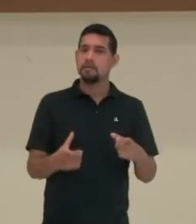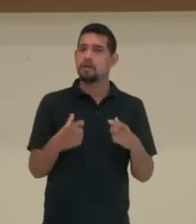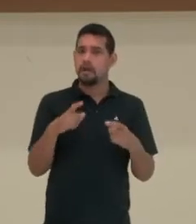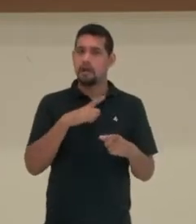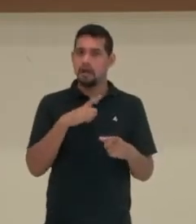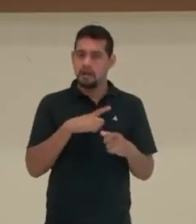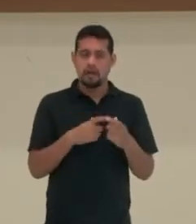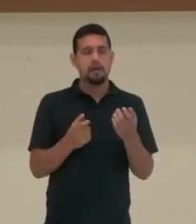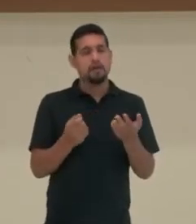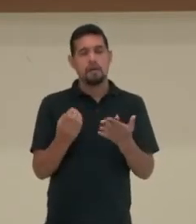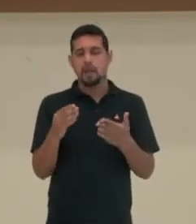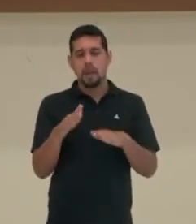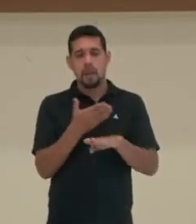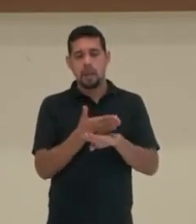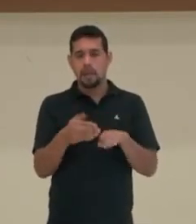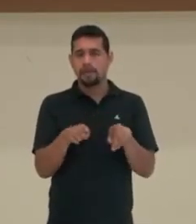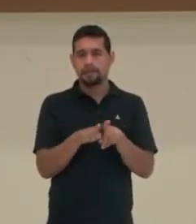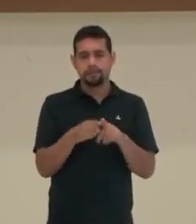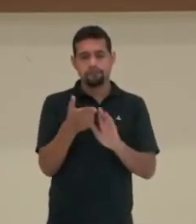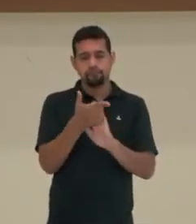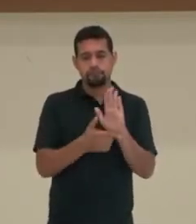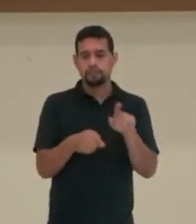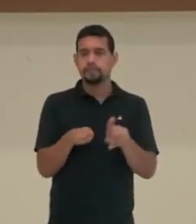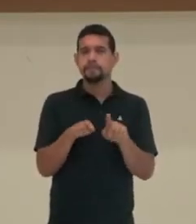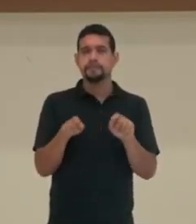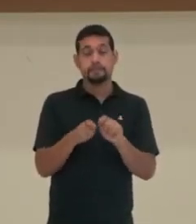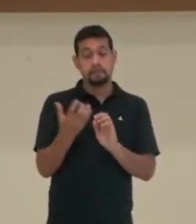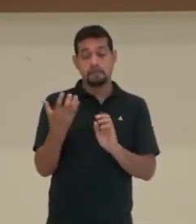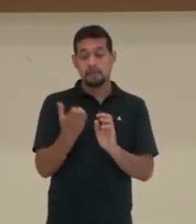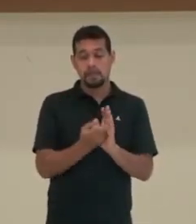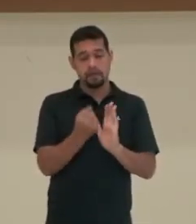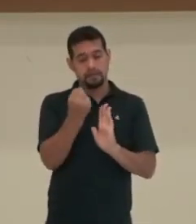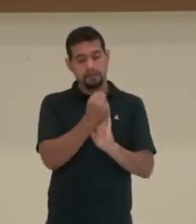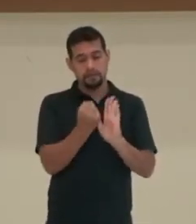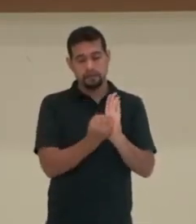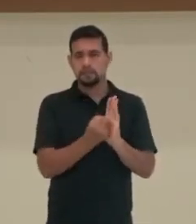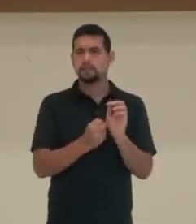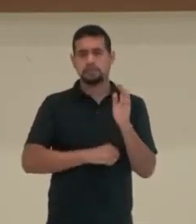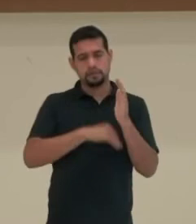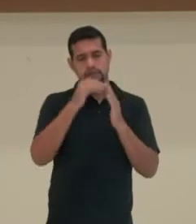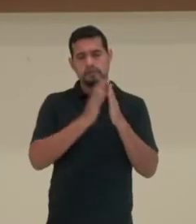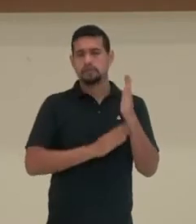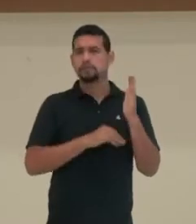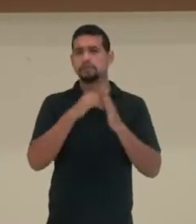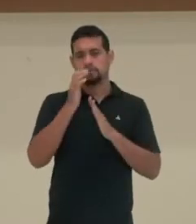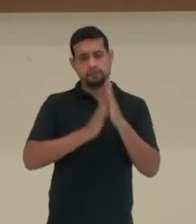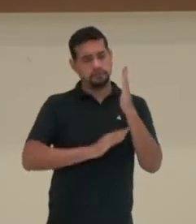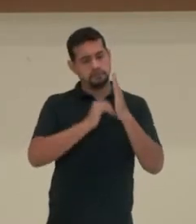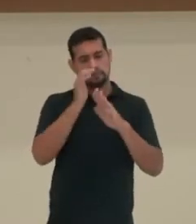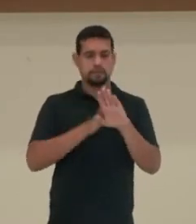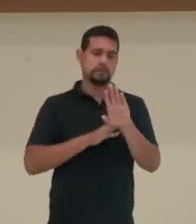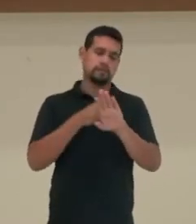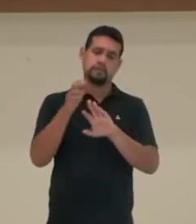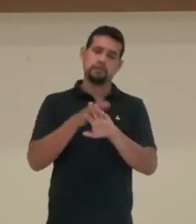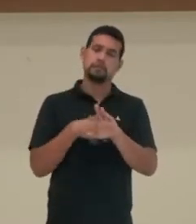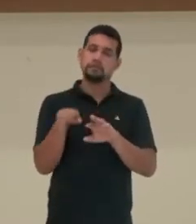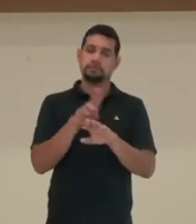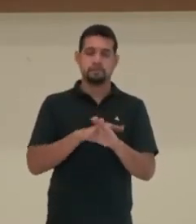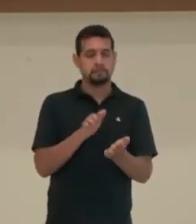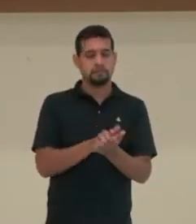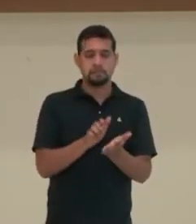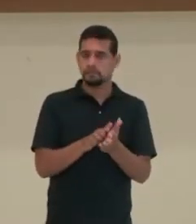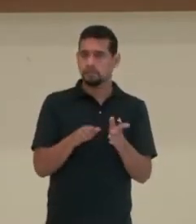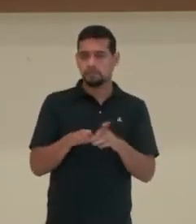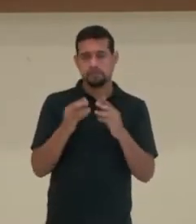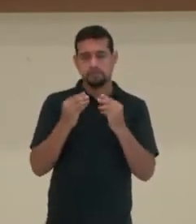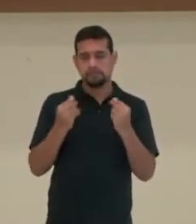branco, esses espaços vazios, vai ficar branco e quando você passa a tinta nessa parte elevada, coloca no papel, no